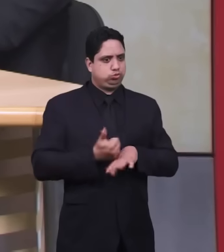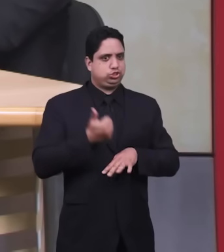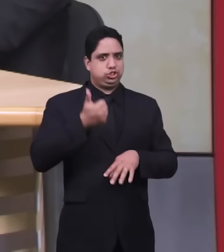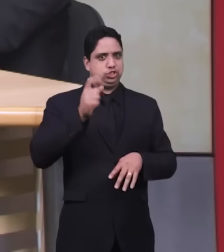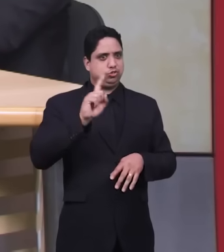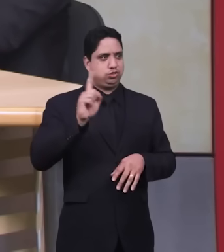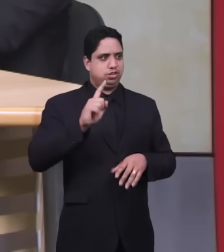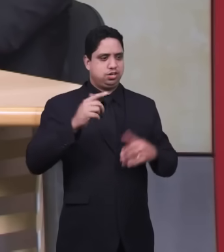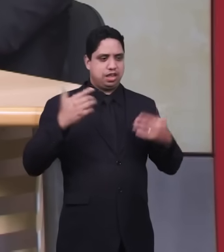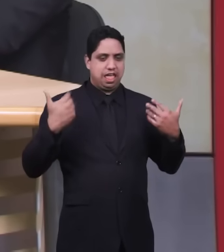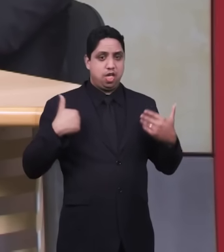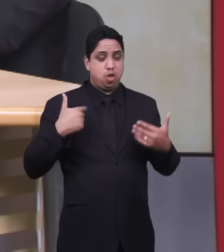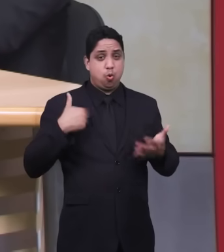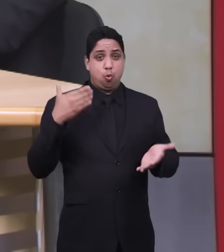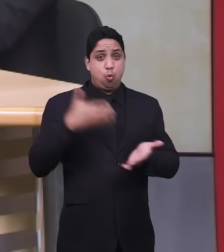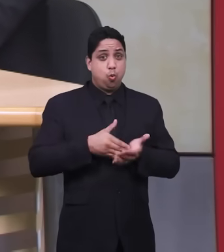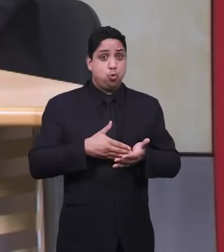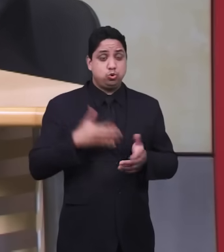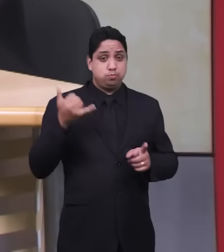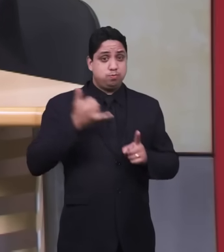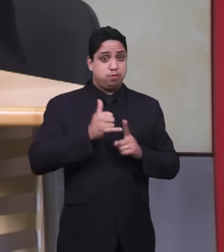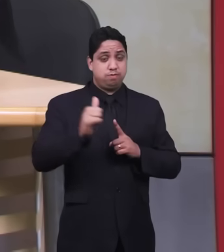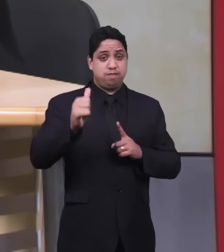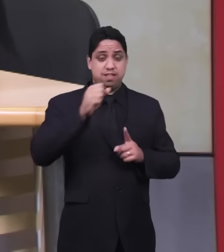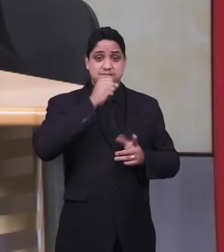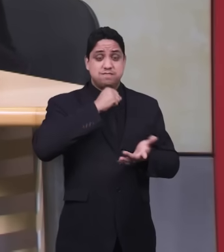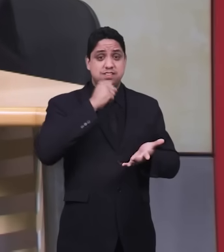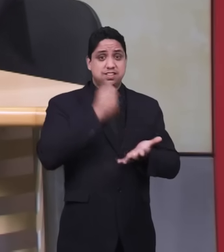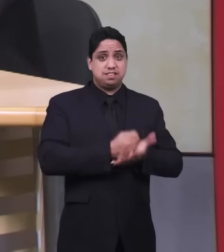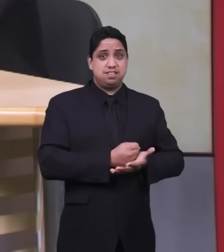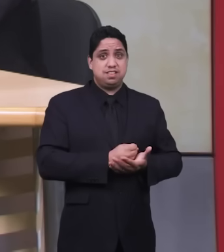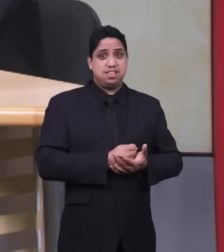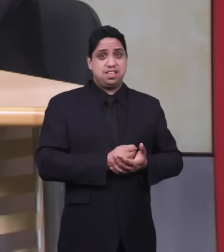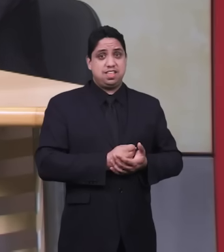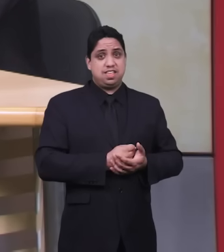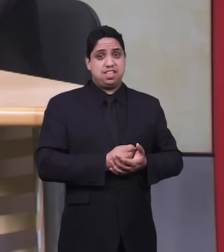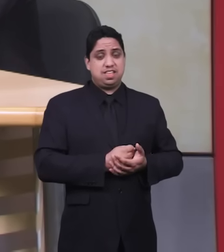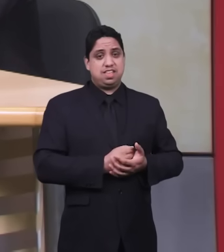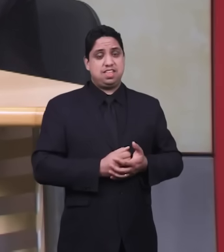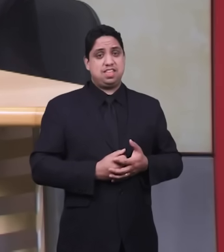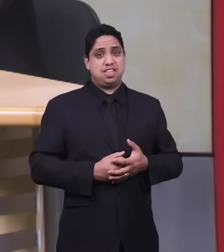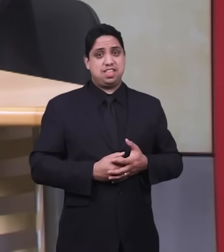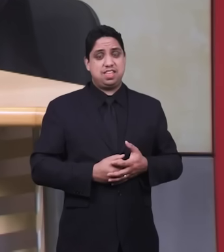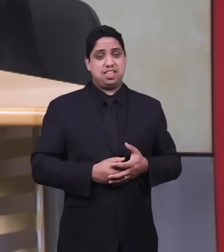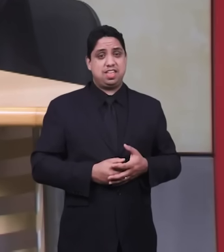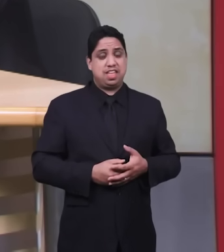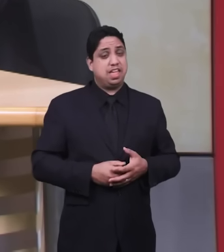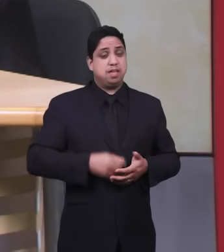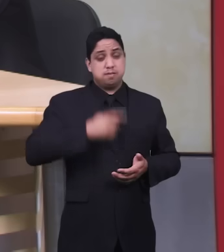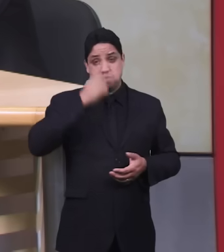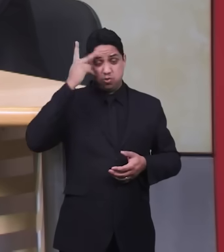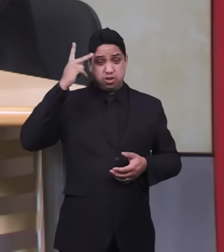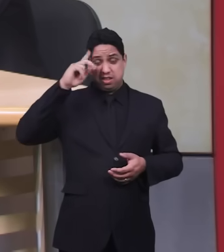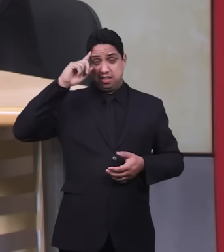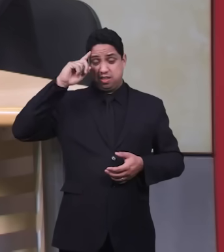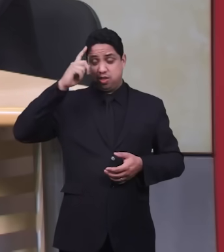não vai. Que é isso, eu sou o último profeta do Velho Testamento, rapaz. Eu vim e